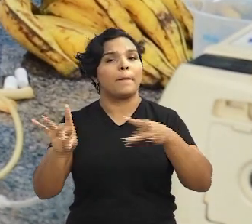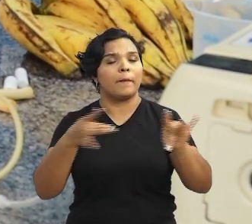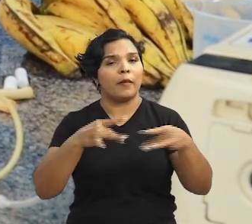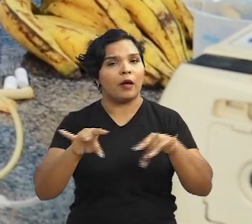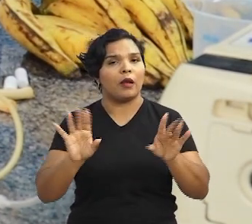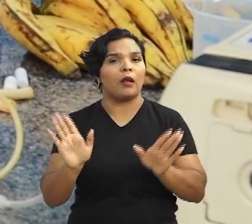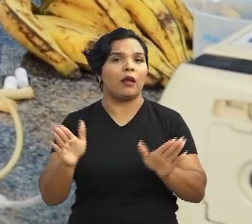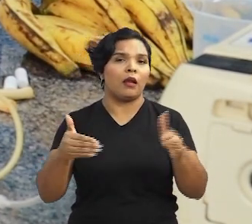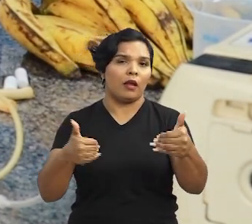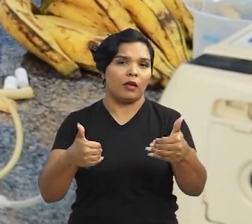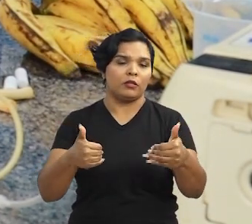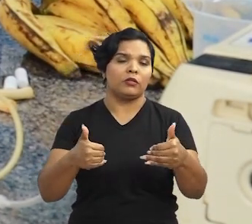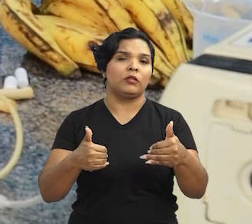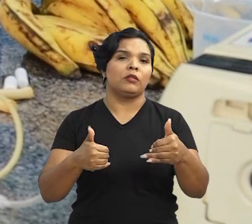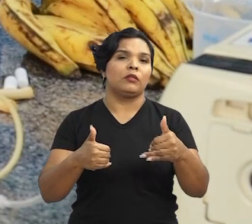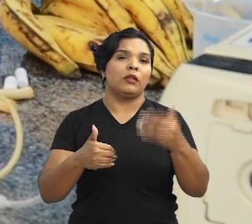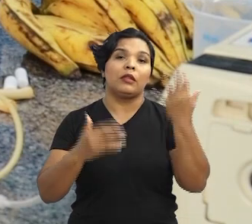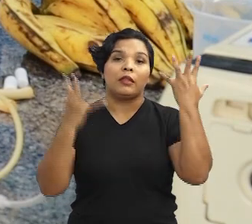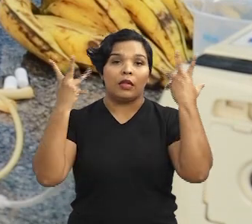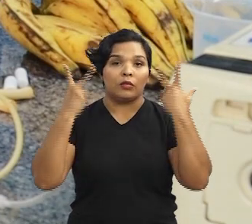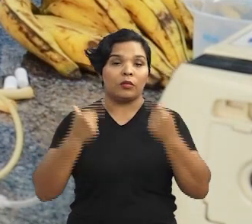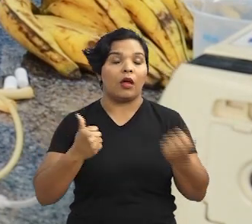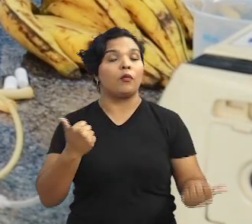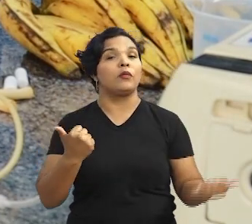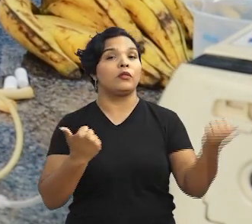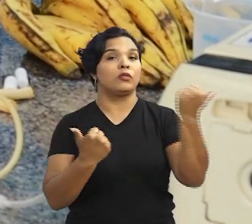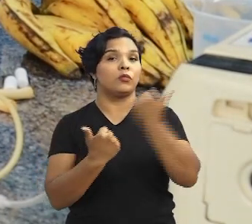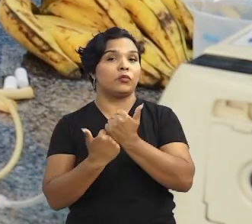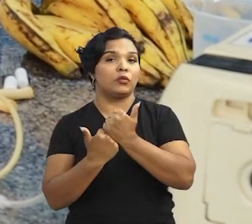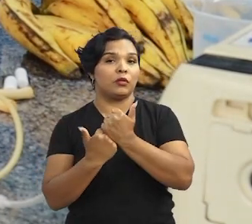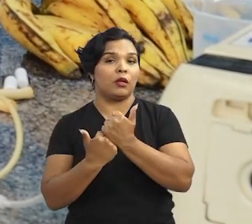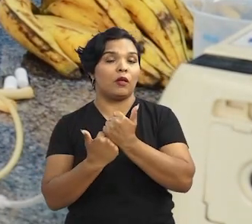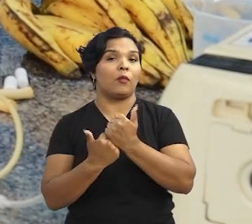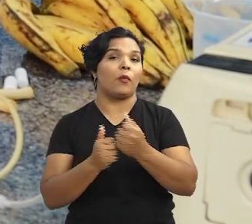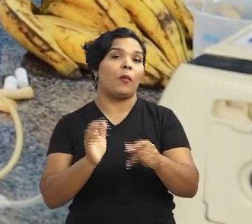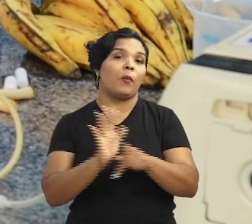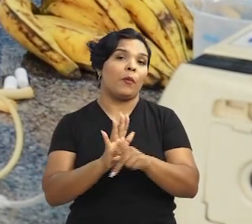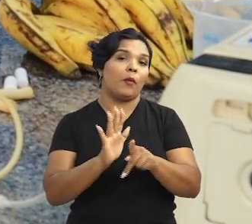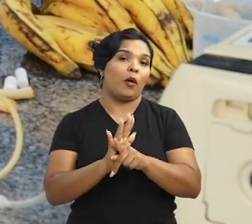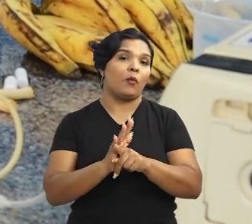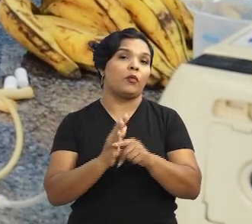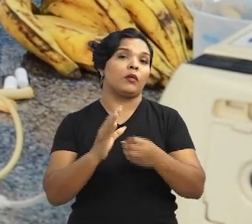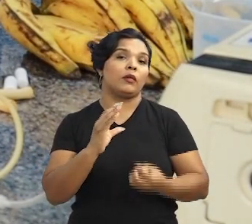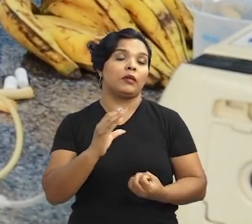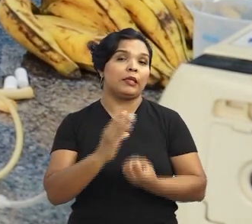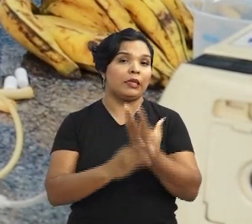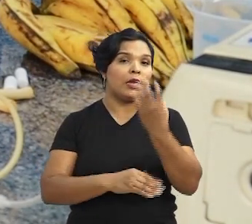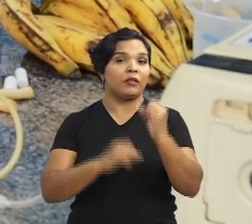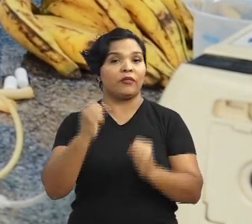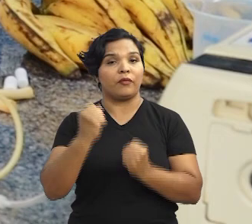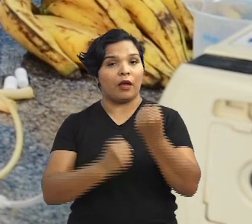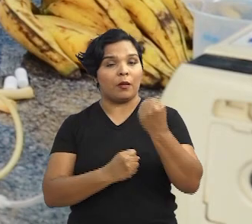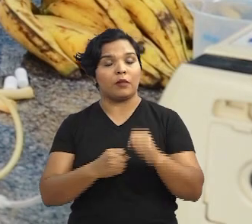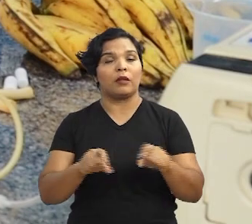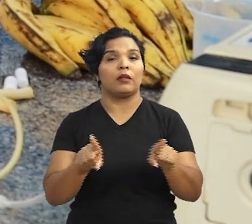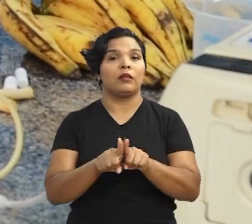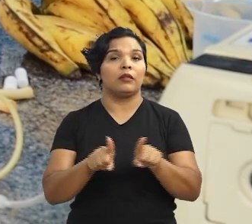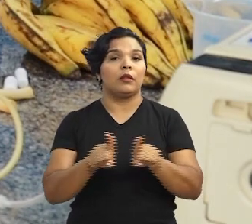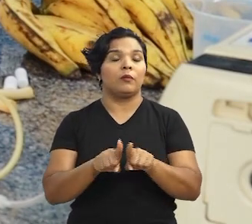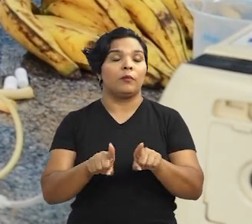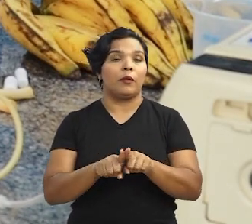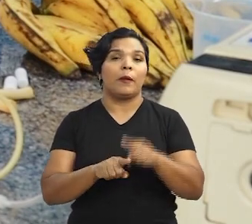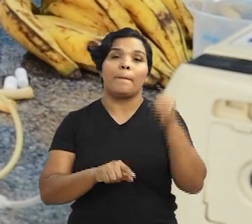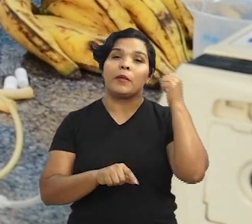de embalagens como um antimicrobiano natural, em substituição a antimicrobianos sintéticos que existem. A gente